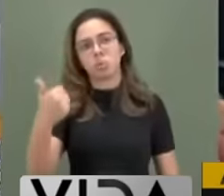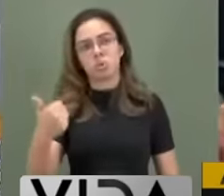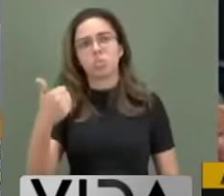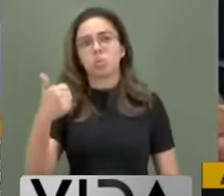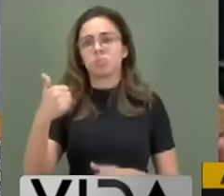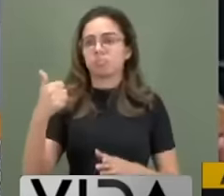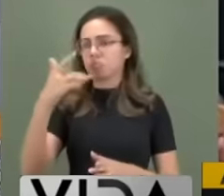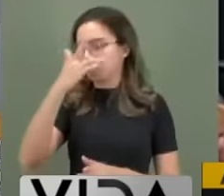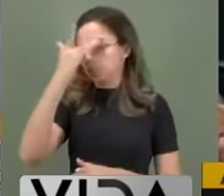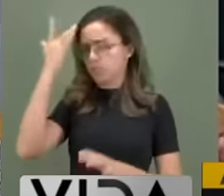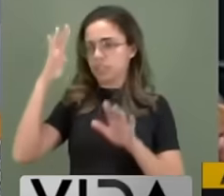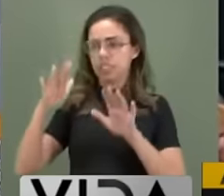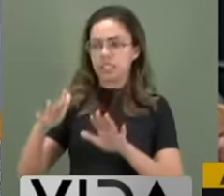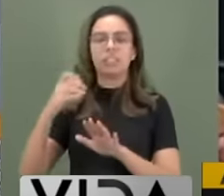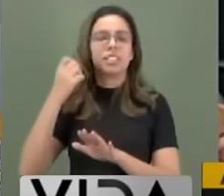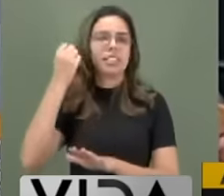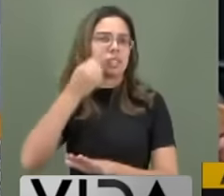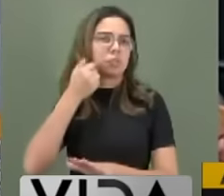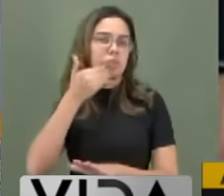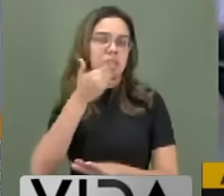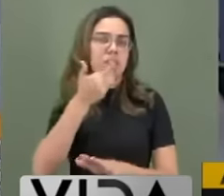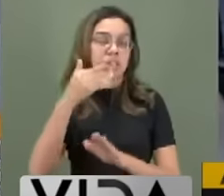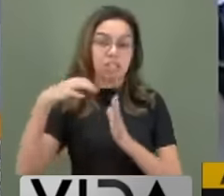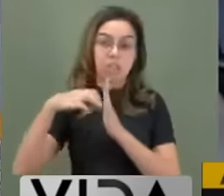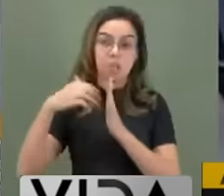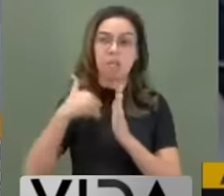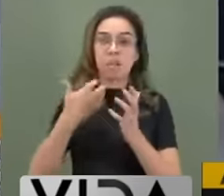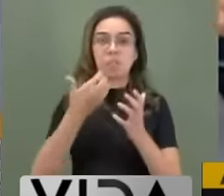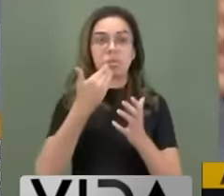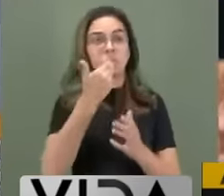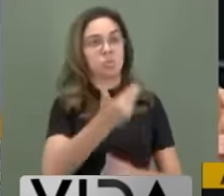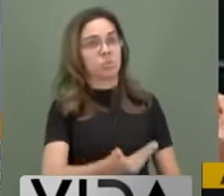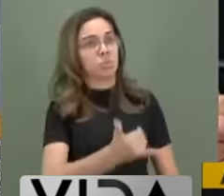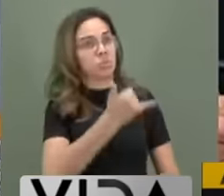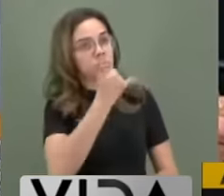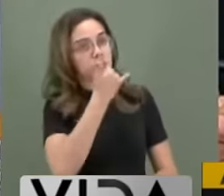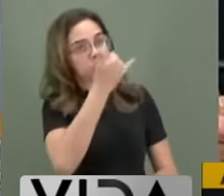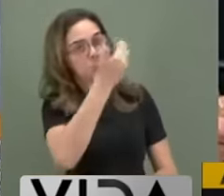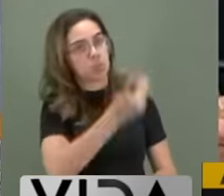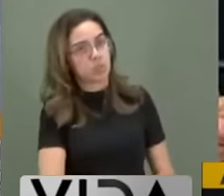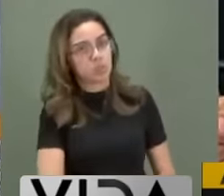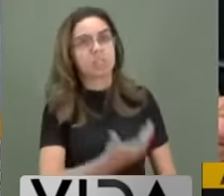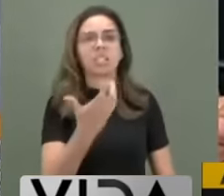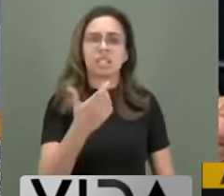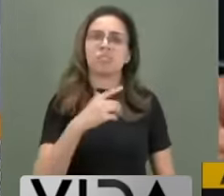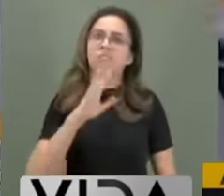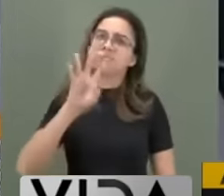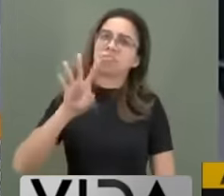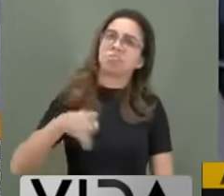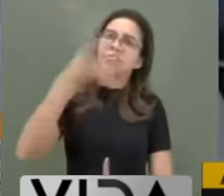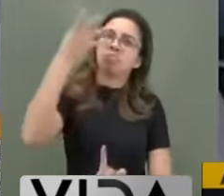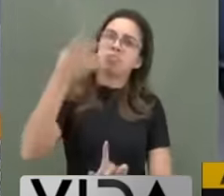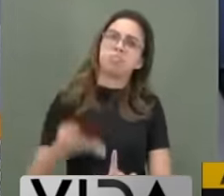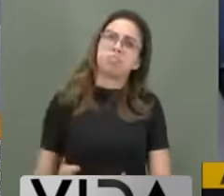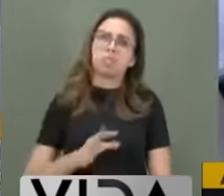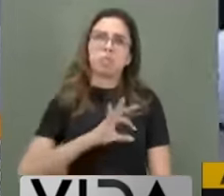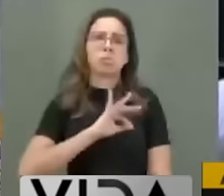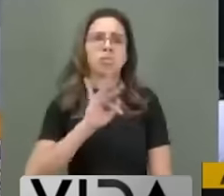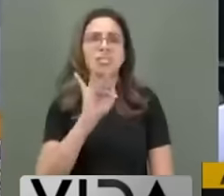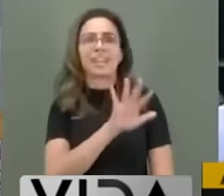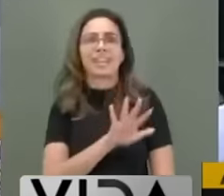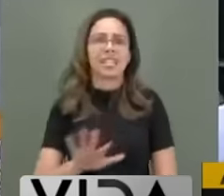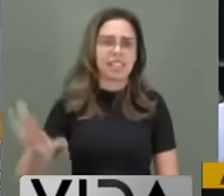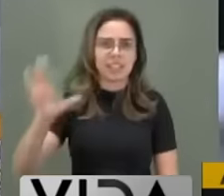desculpas ao senhor Sérgio Tavares pelo que está acontecendo e espero ver a gloriosa, a honrosa Polícia Federal, que eu sou um dos